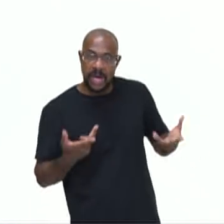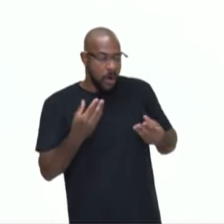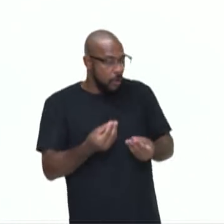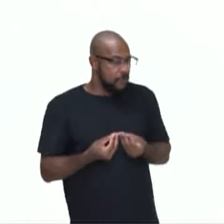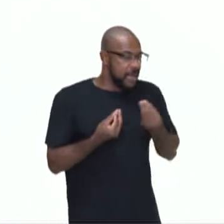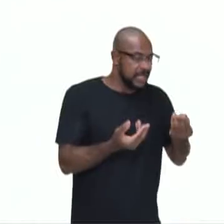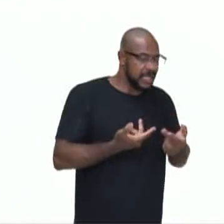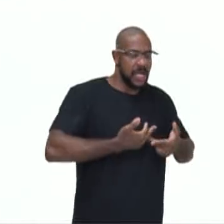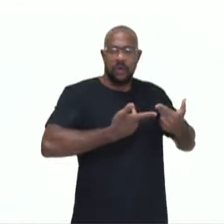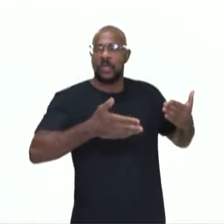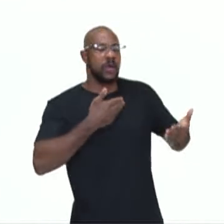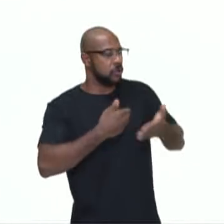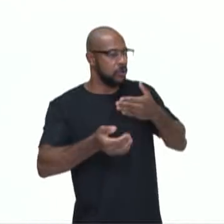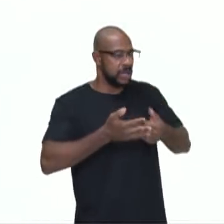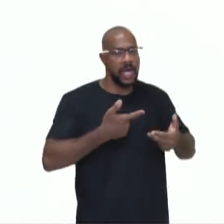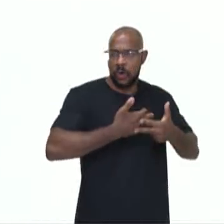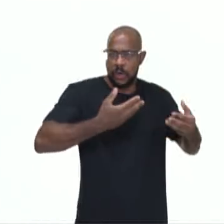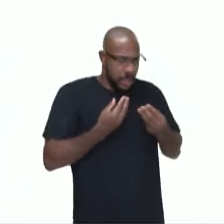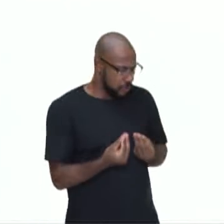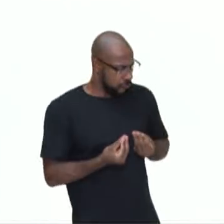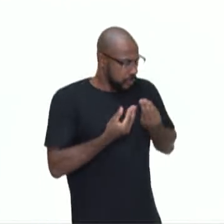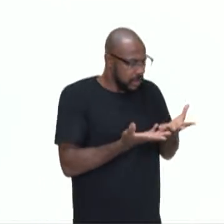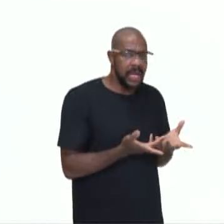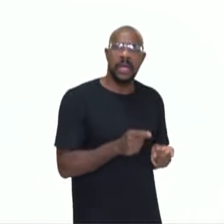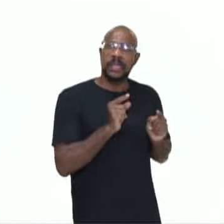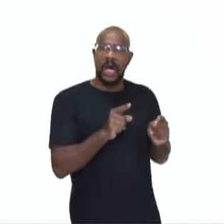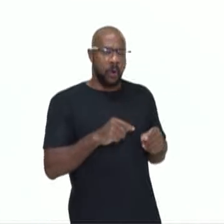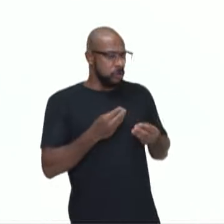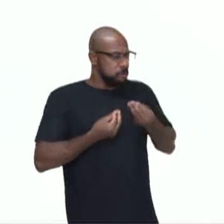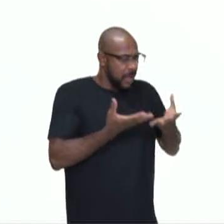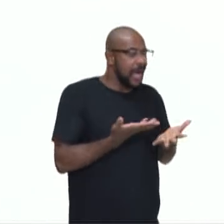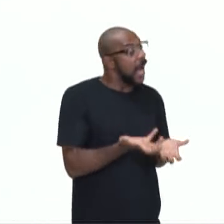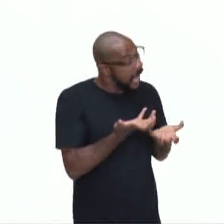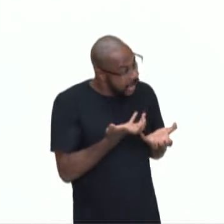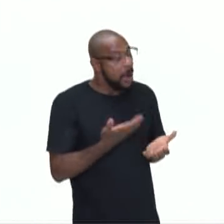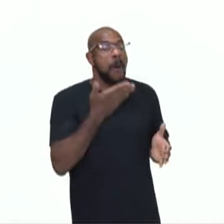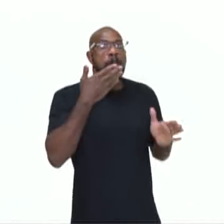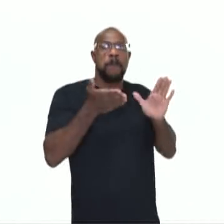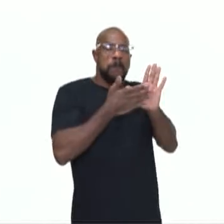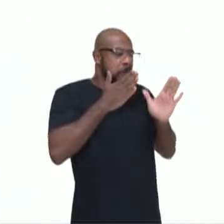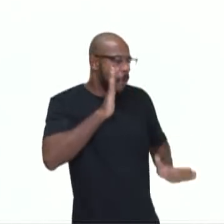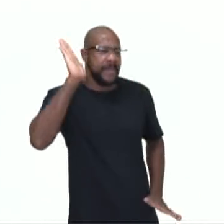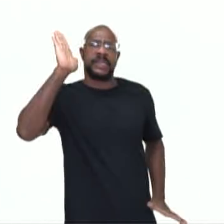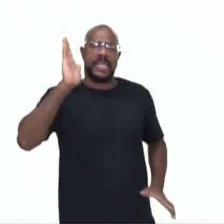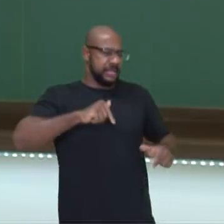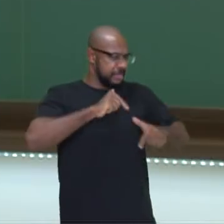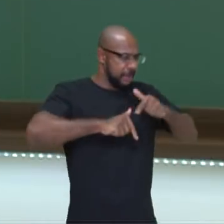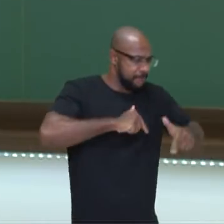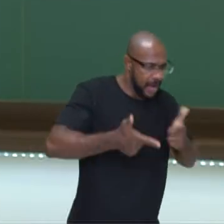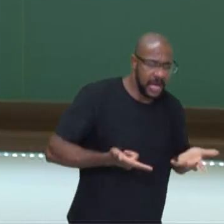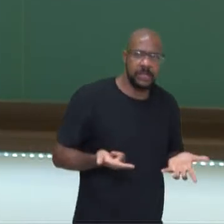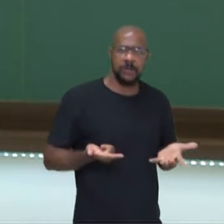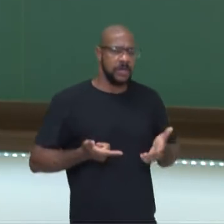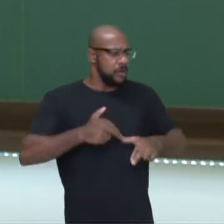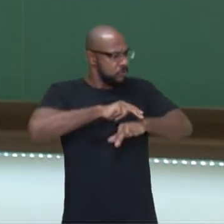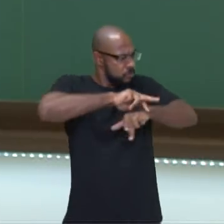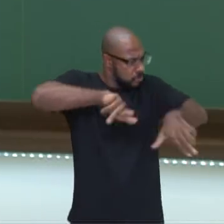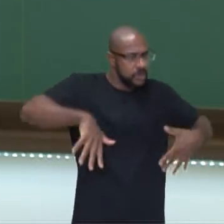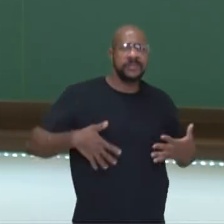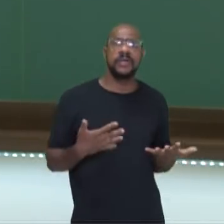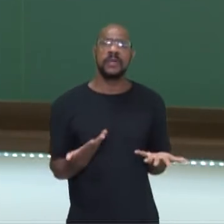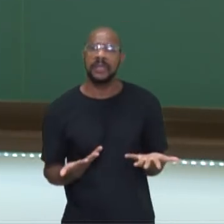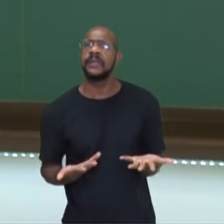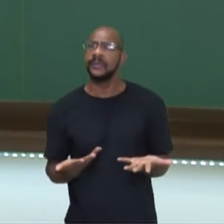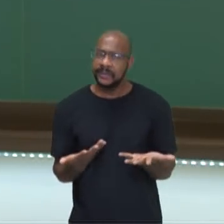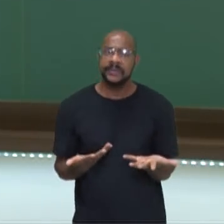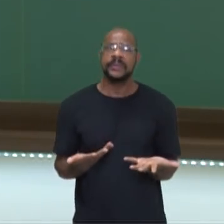de qualquer natureza, inclusive emprego ou função pública. Percebeu que essa lei está definindo para